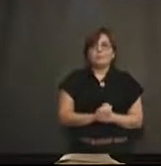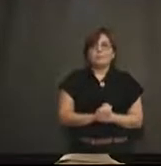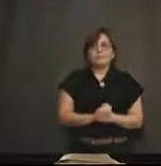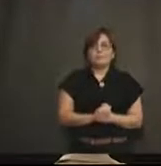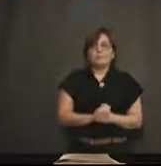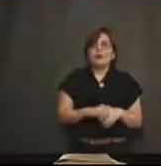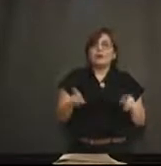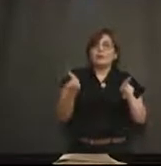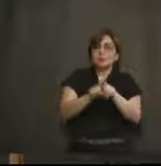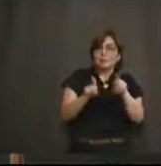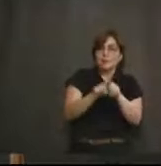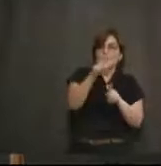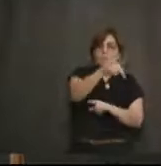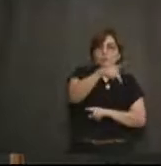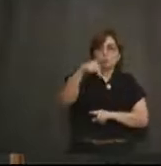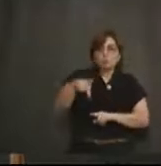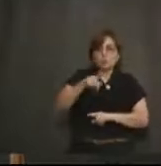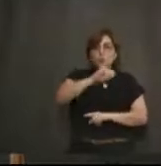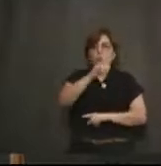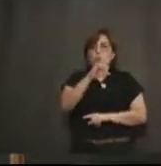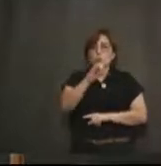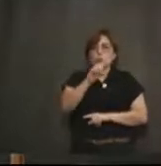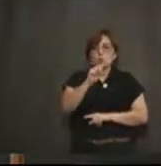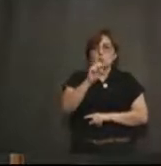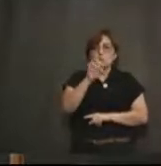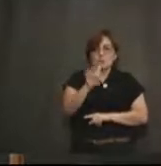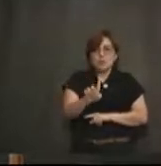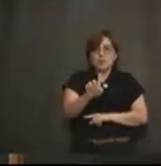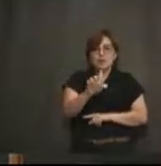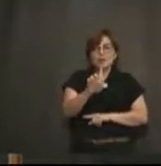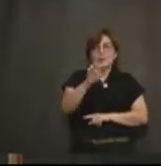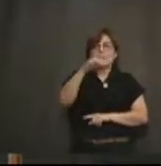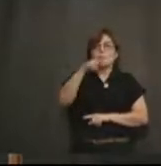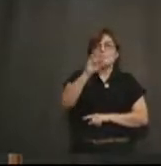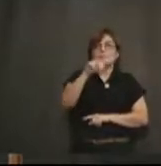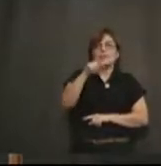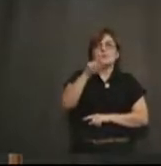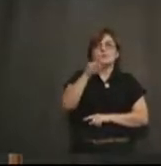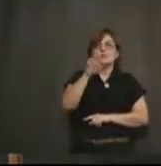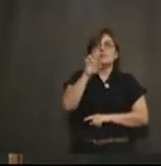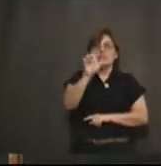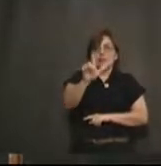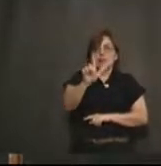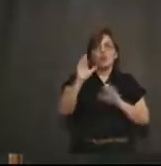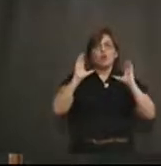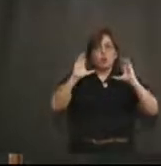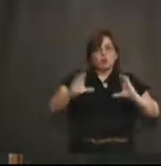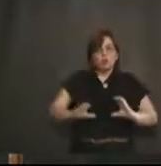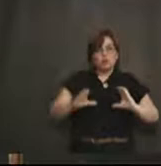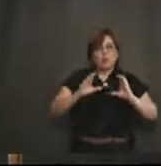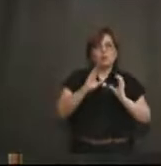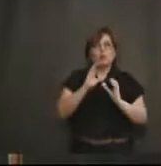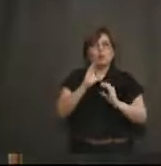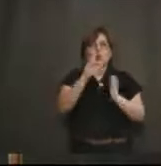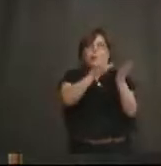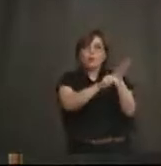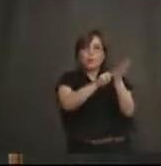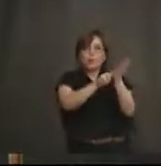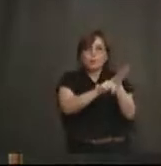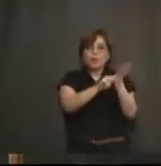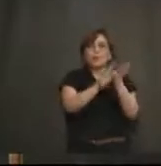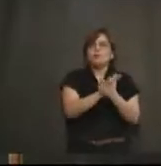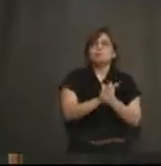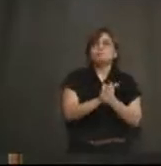E ao professor José Miguel Veloso, coordenador da UAB-UFPA, no nome dos quais saudamos